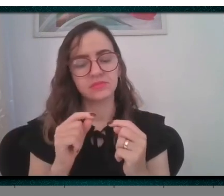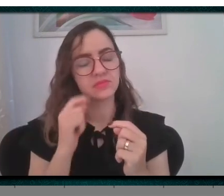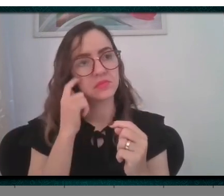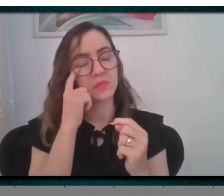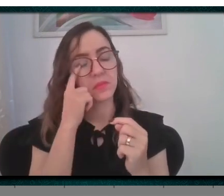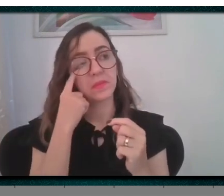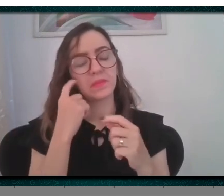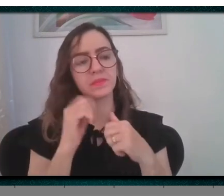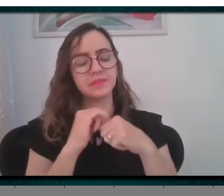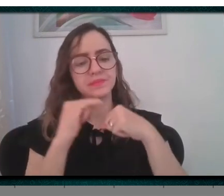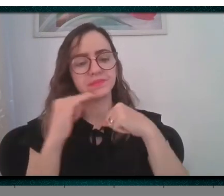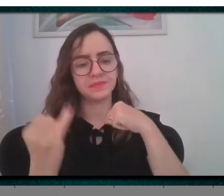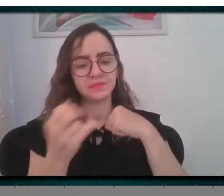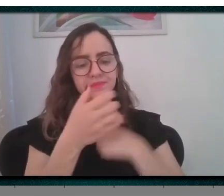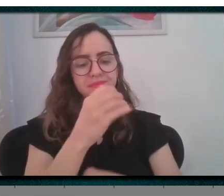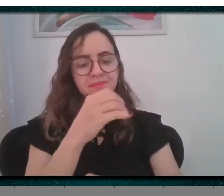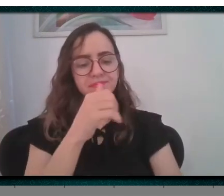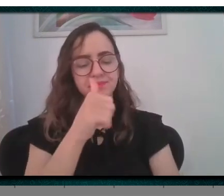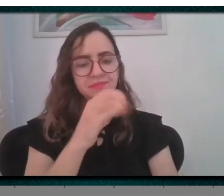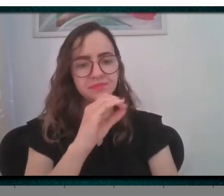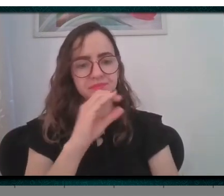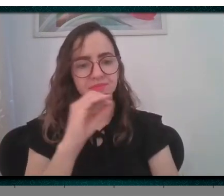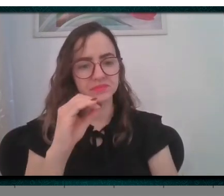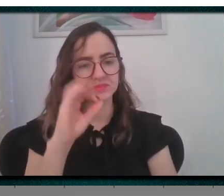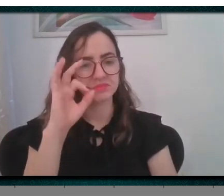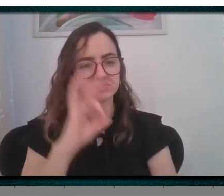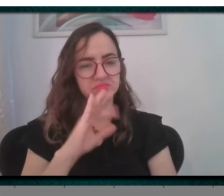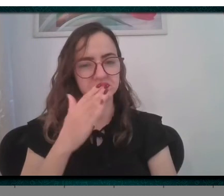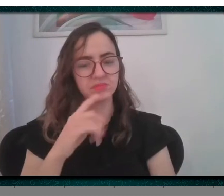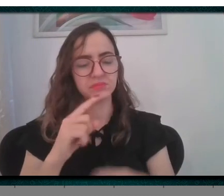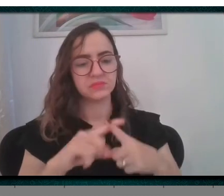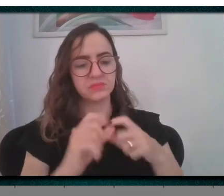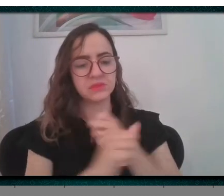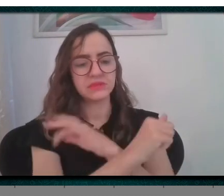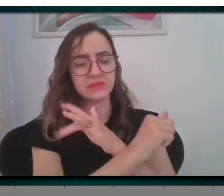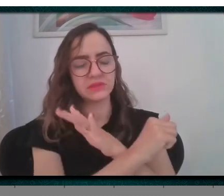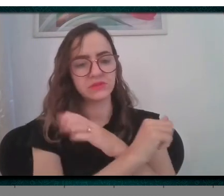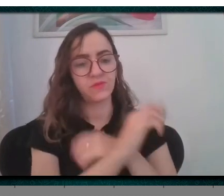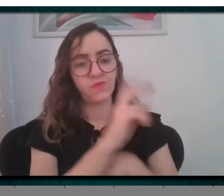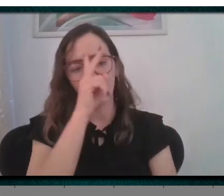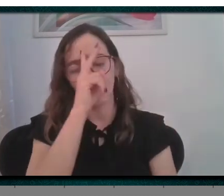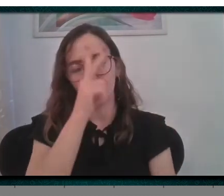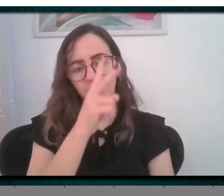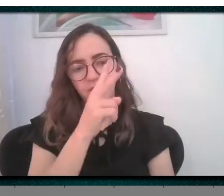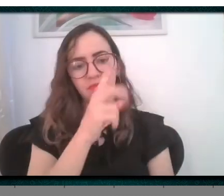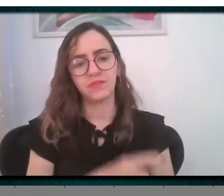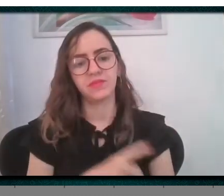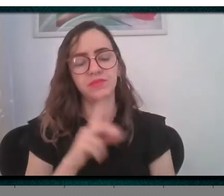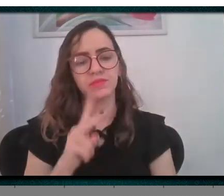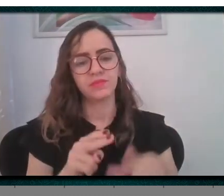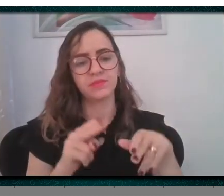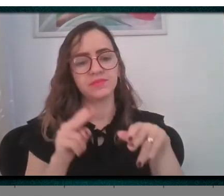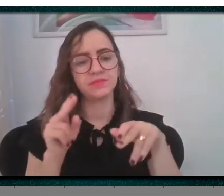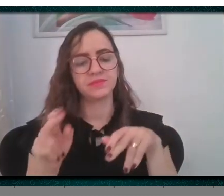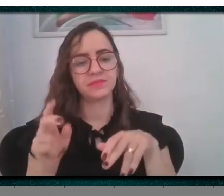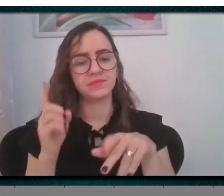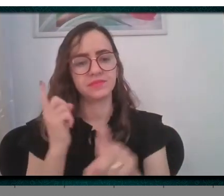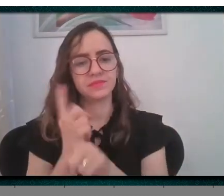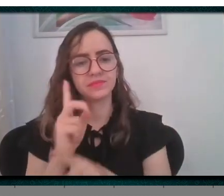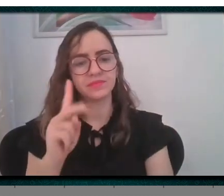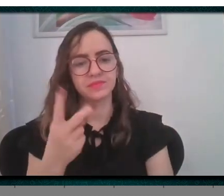ionização, é um ácido forte, eu vou botar mais no canto aqui, tá? Ele vai ter uma taxa igual a do H+,